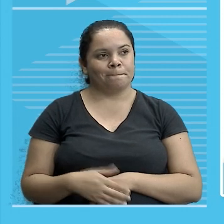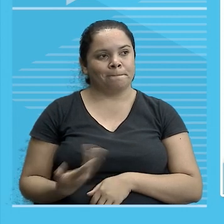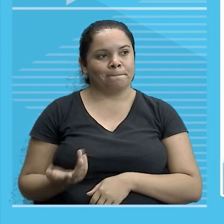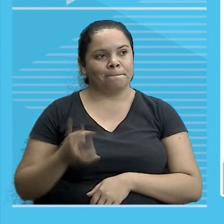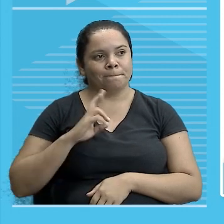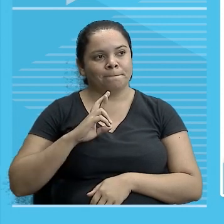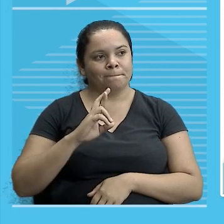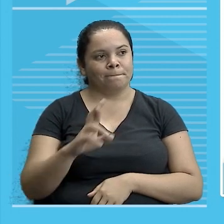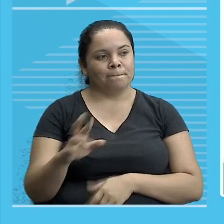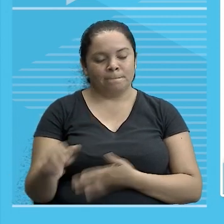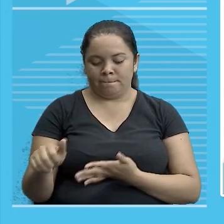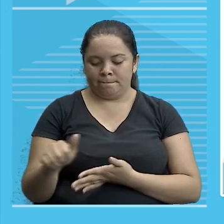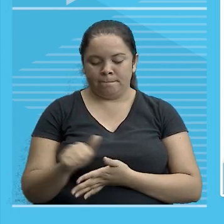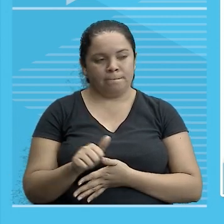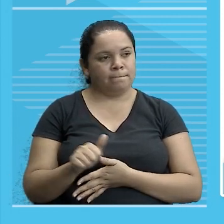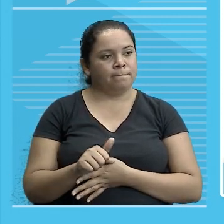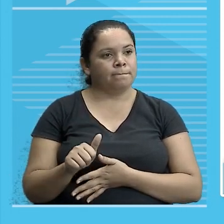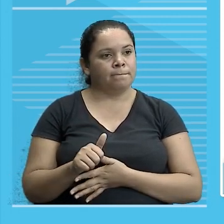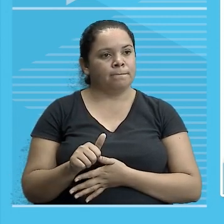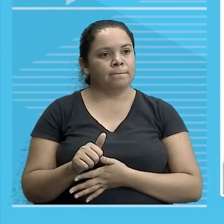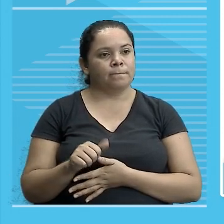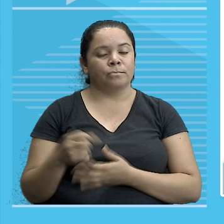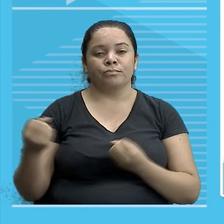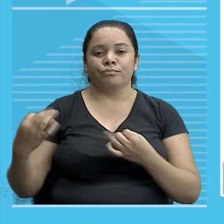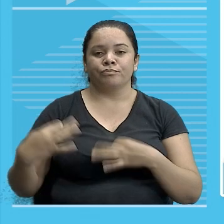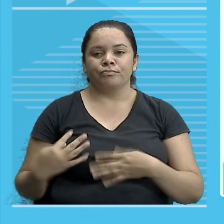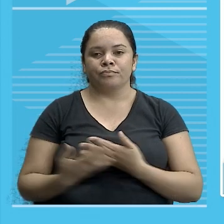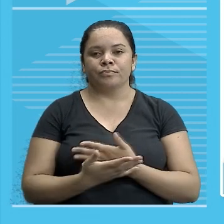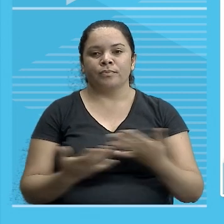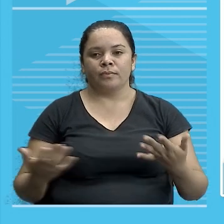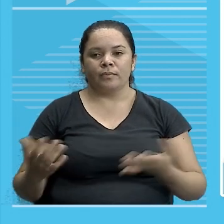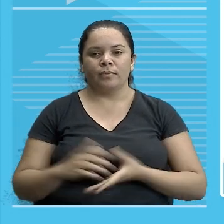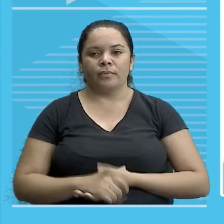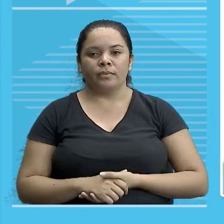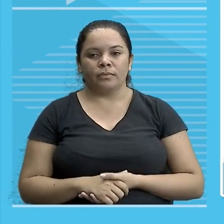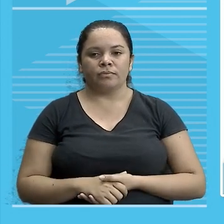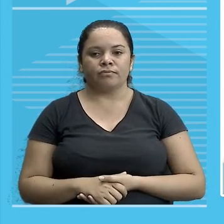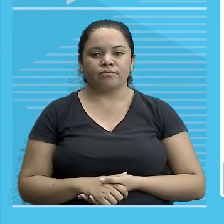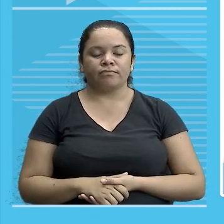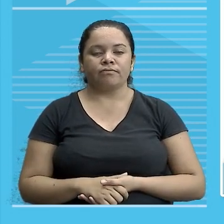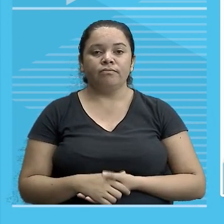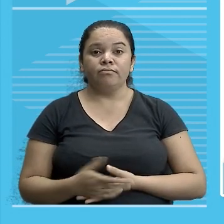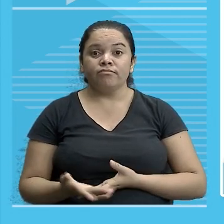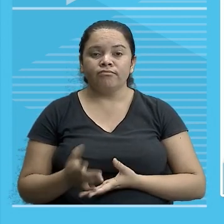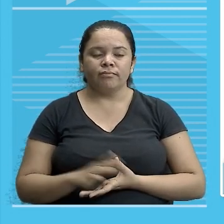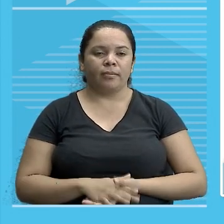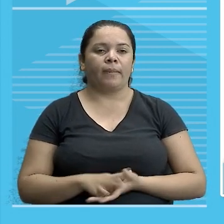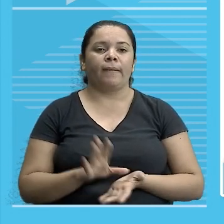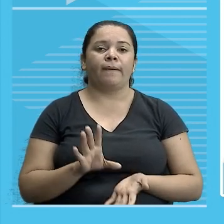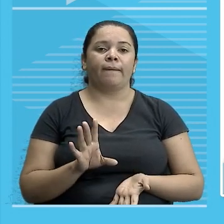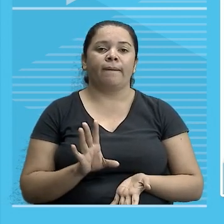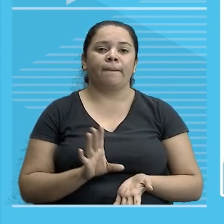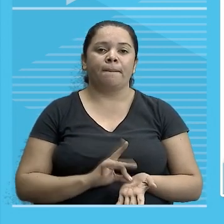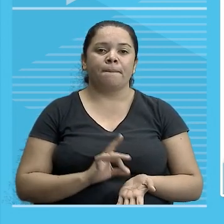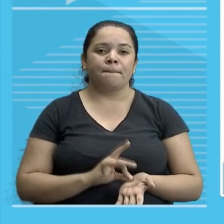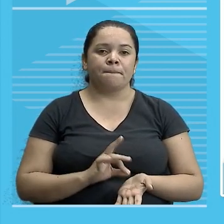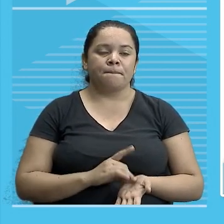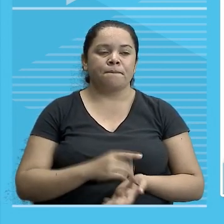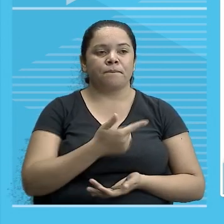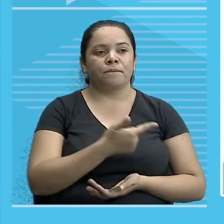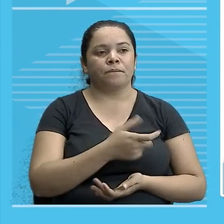maior parte da digestão intestinal. Deixa eu explicar isso aqui para vocês. É que, na verdade, gente, os 25